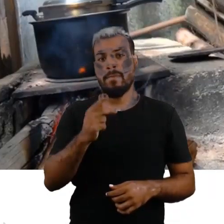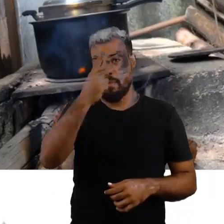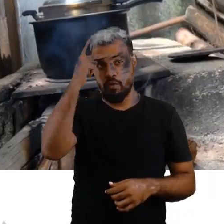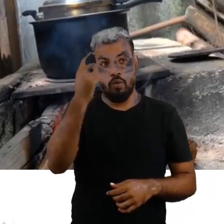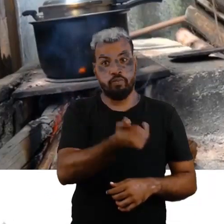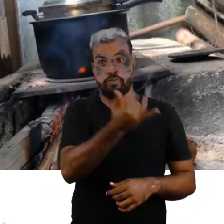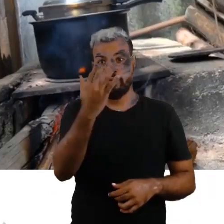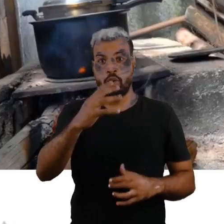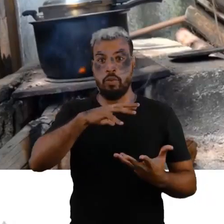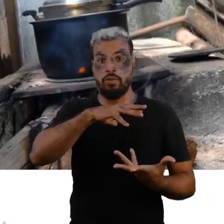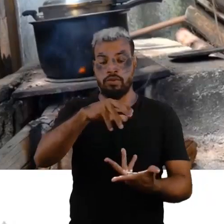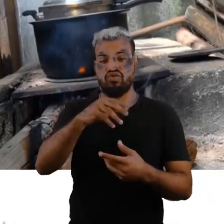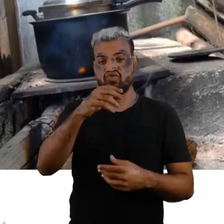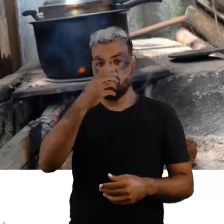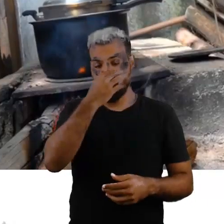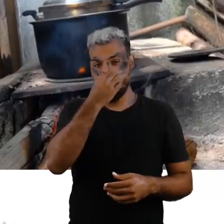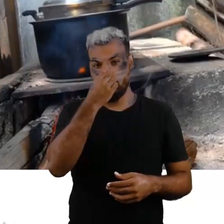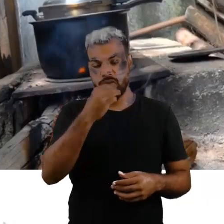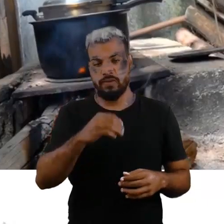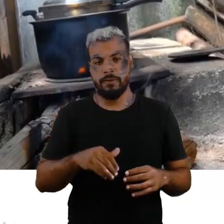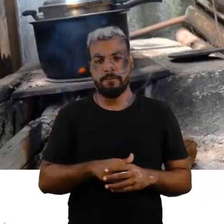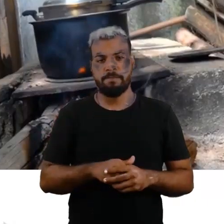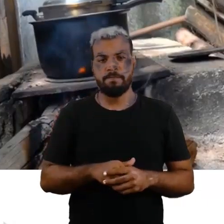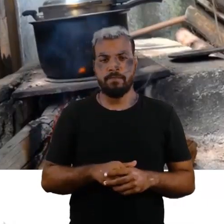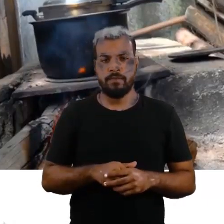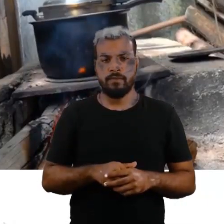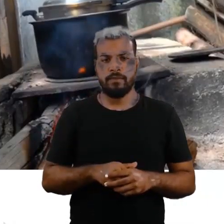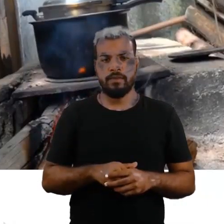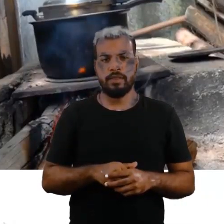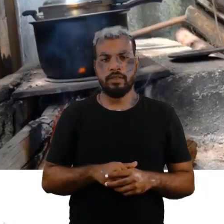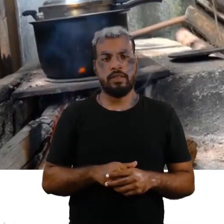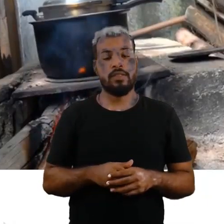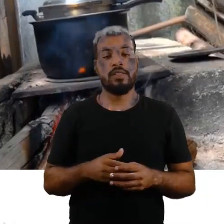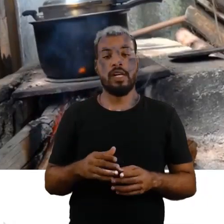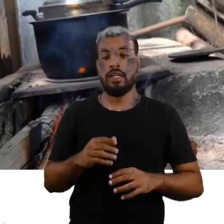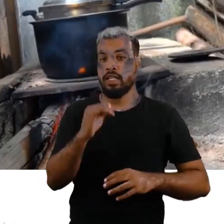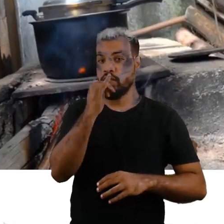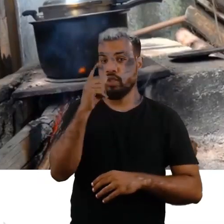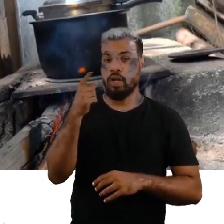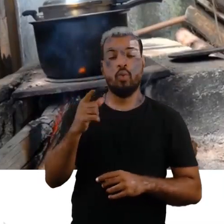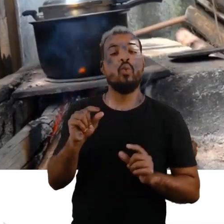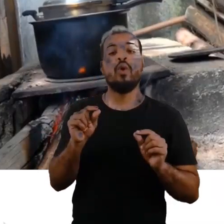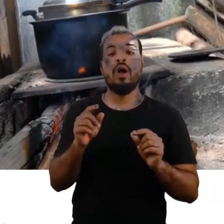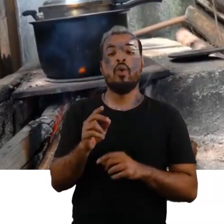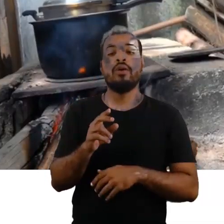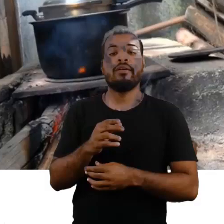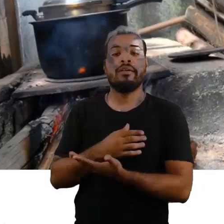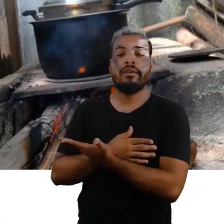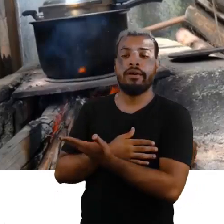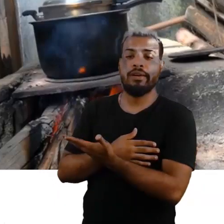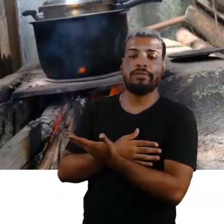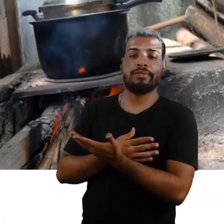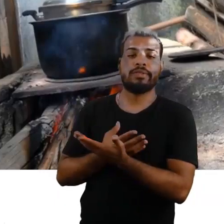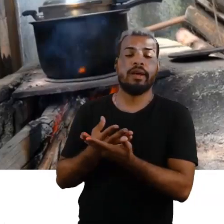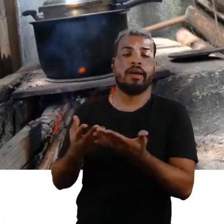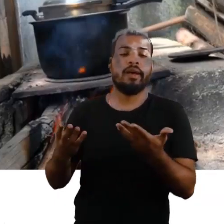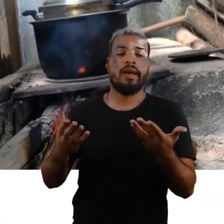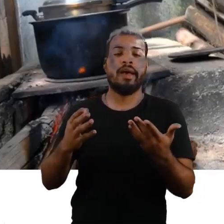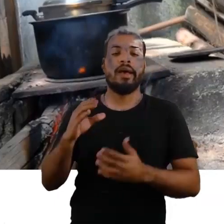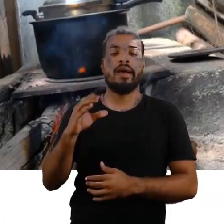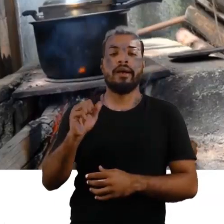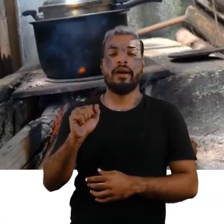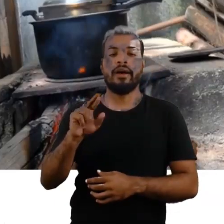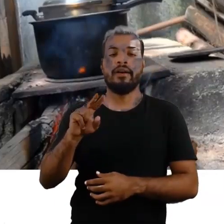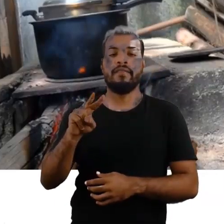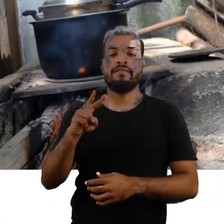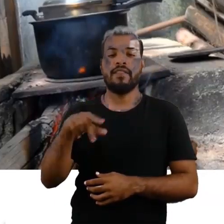muitas pessoas do mundo, elas ainda utilizam energia vinda de carvão, né? Então, isso é algo